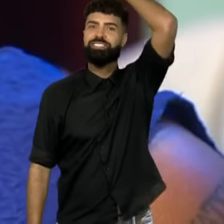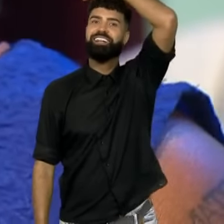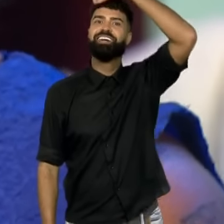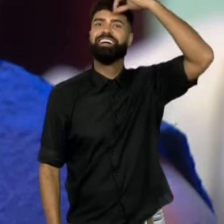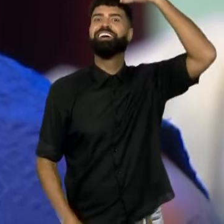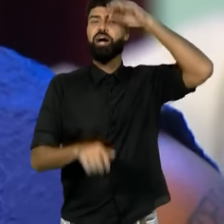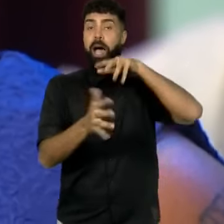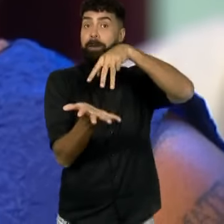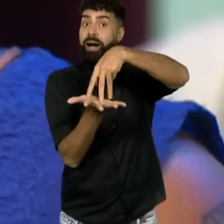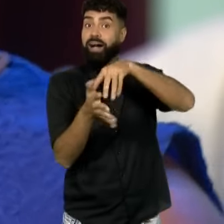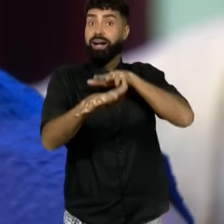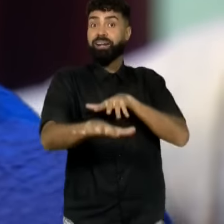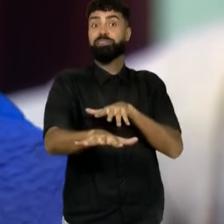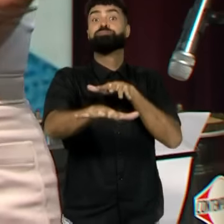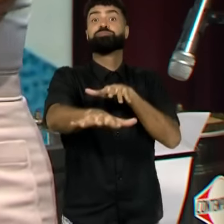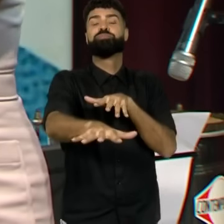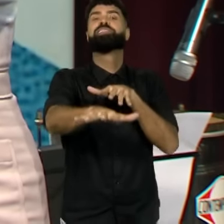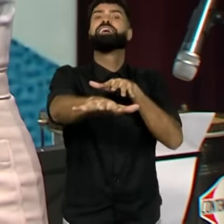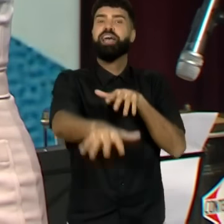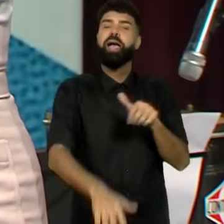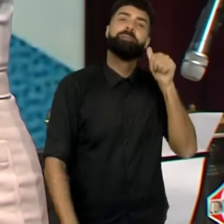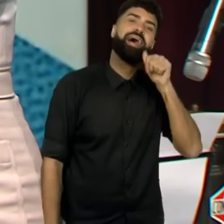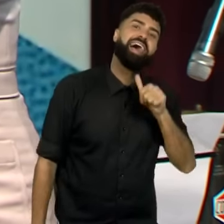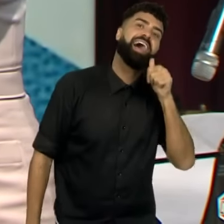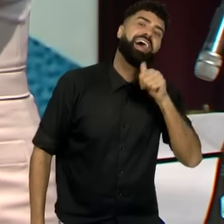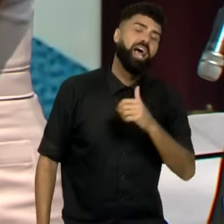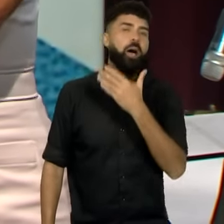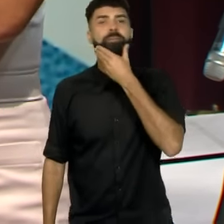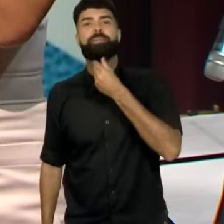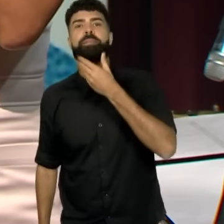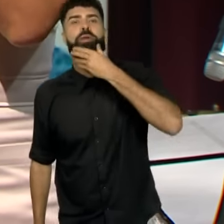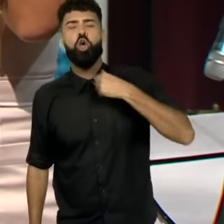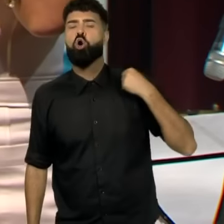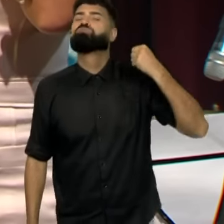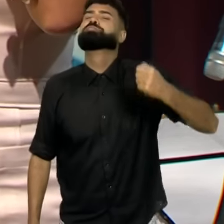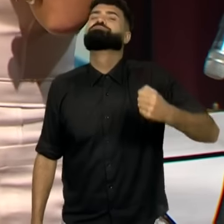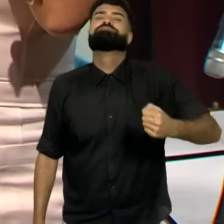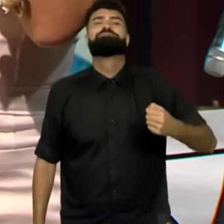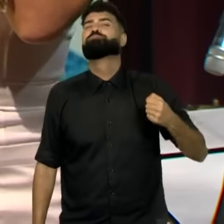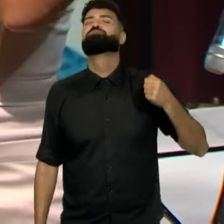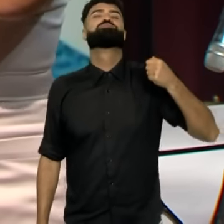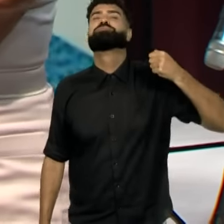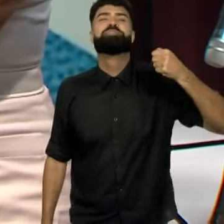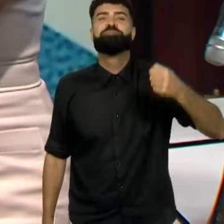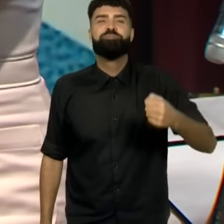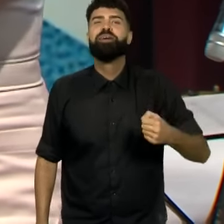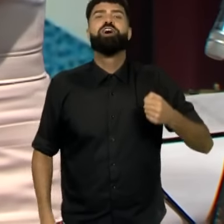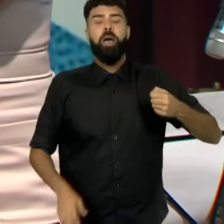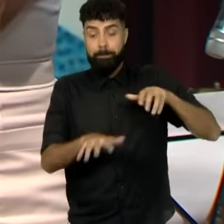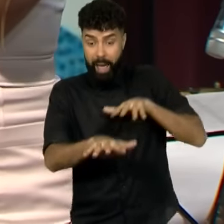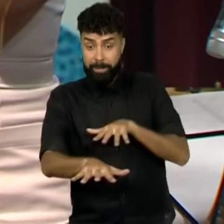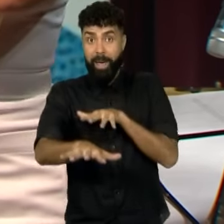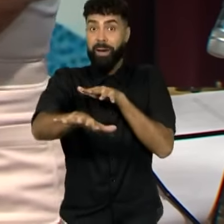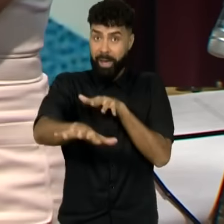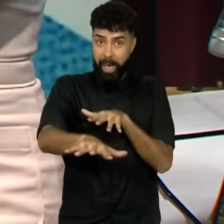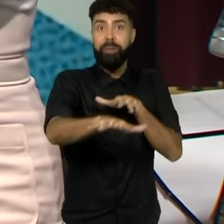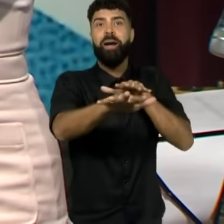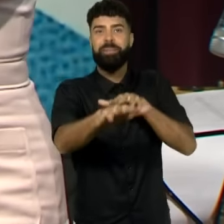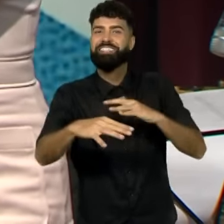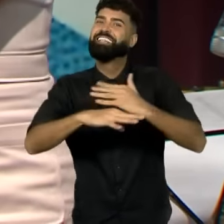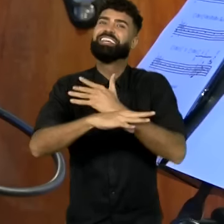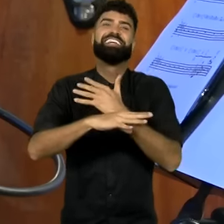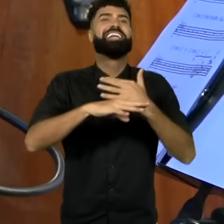do samba, as pastoras e os pastores vêm chegando da